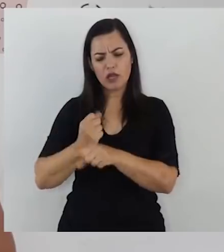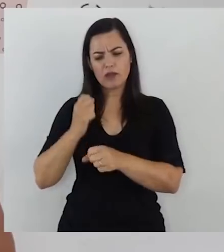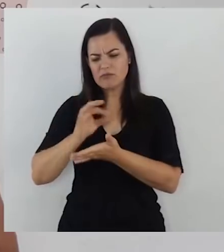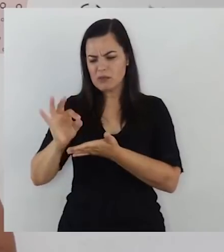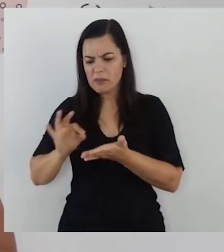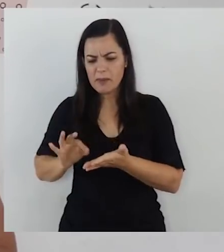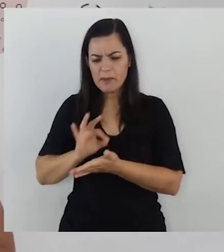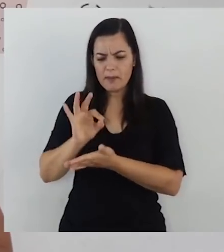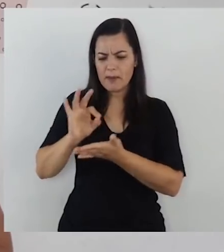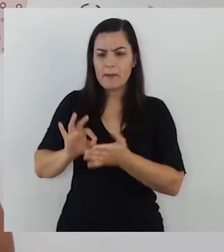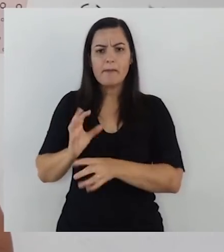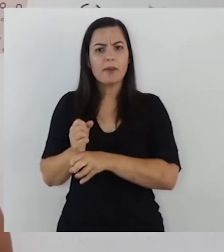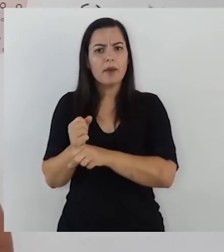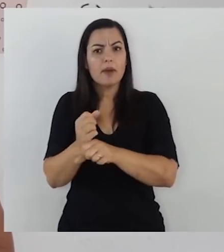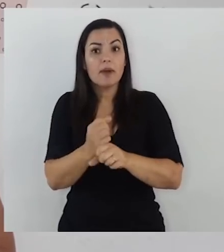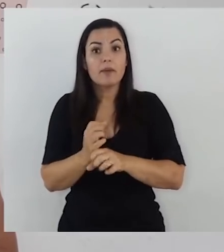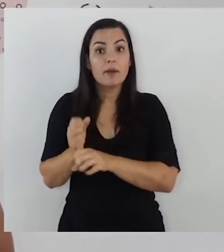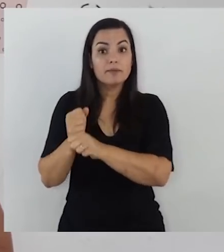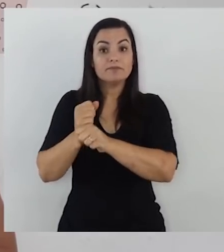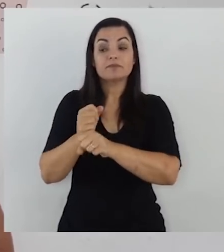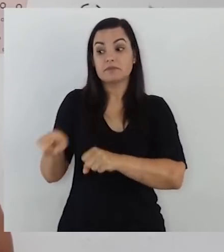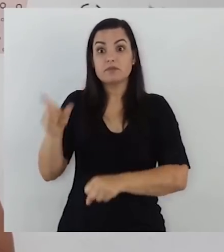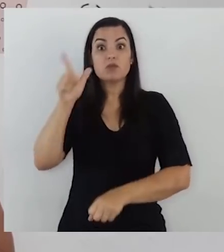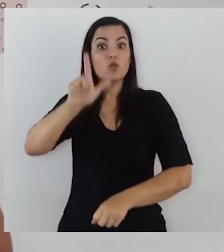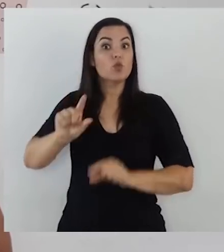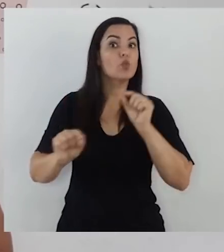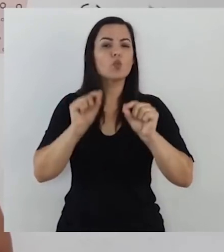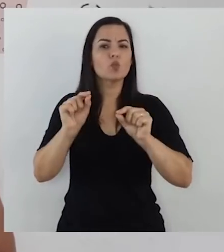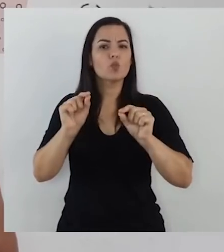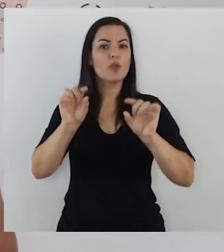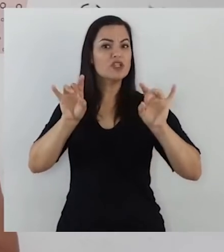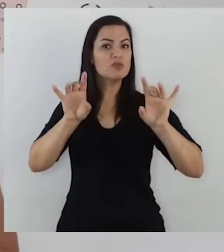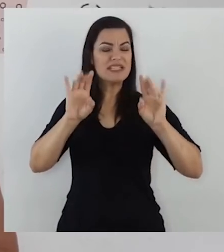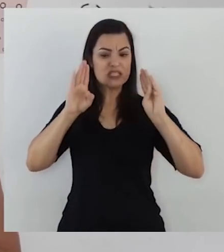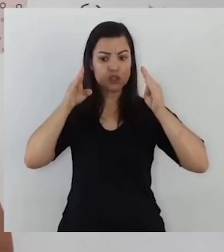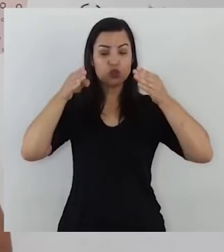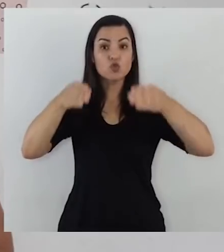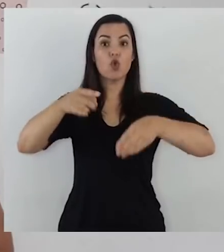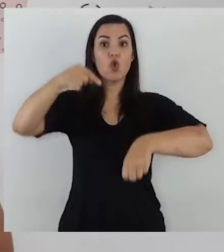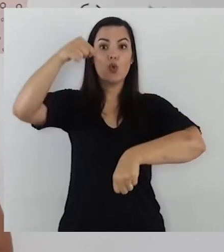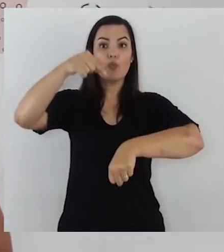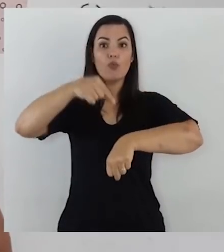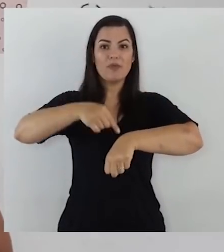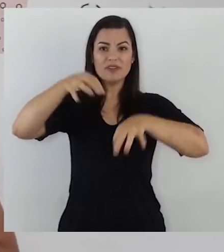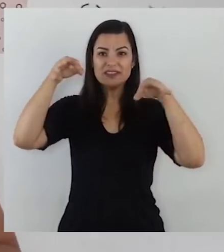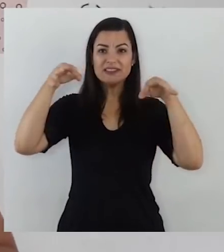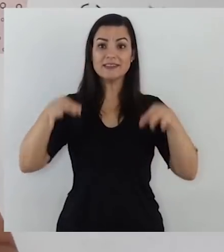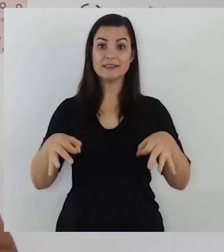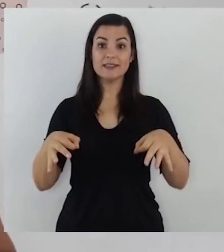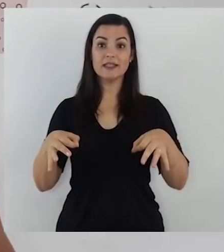cálculos. Ela conseguiu especificar o momento exato em que o